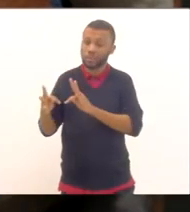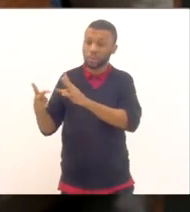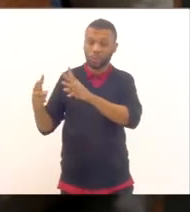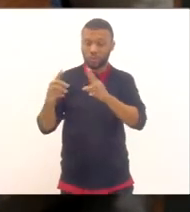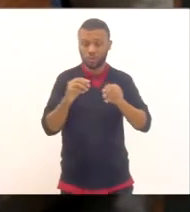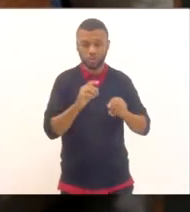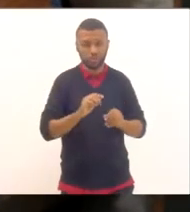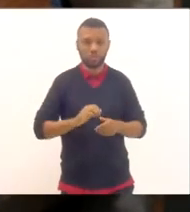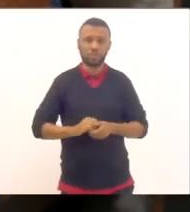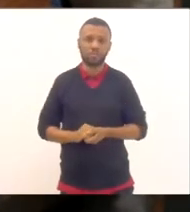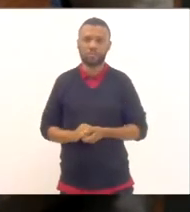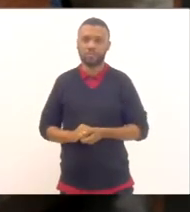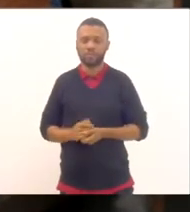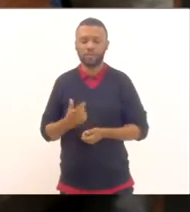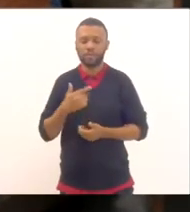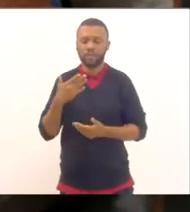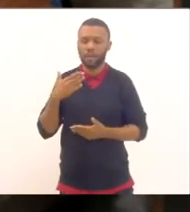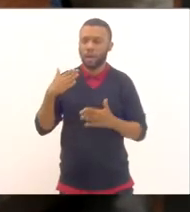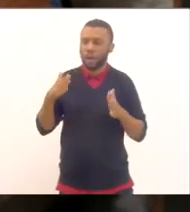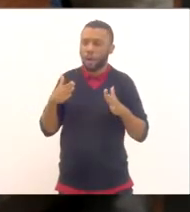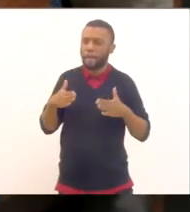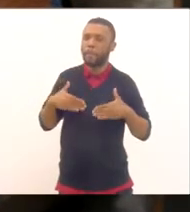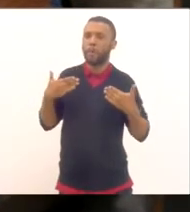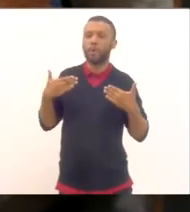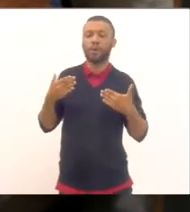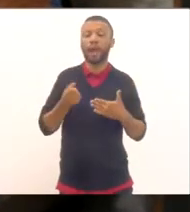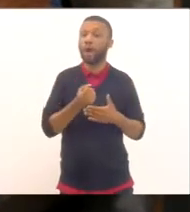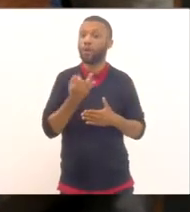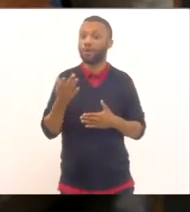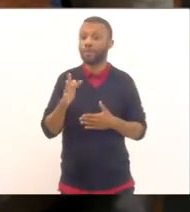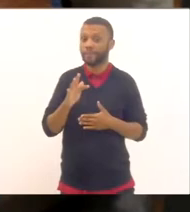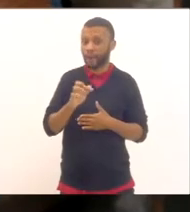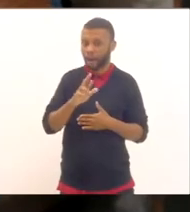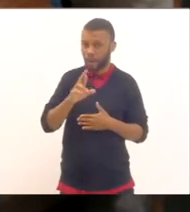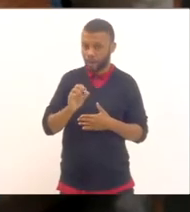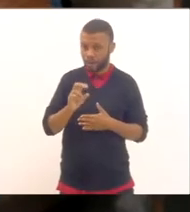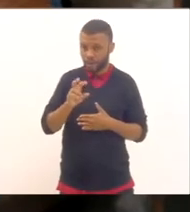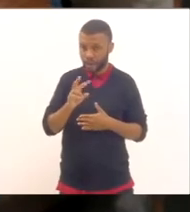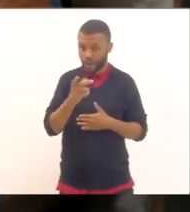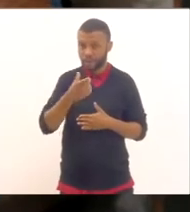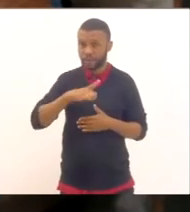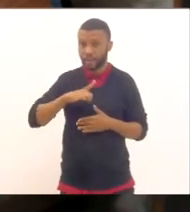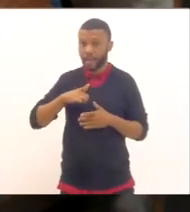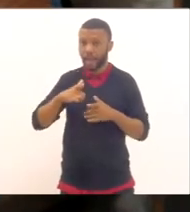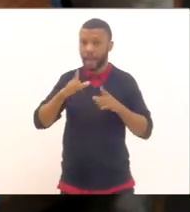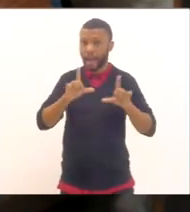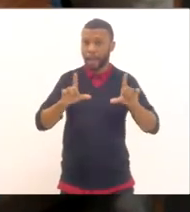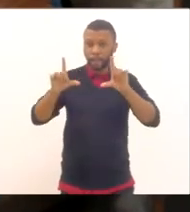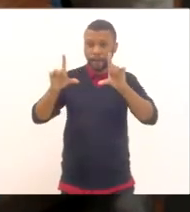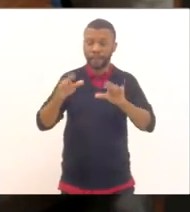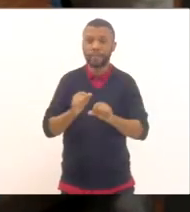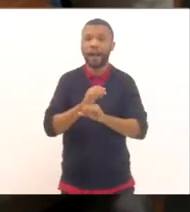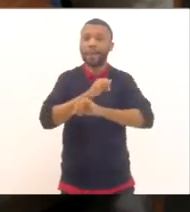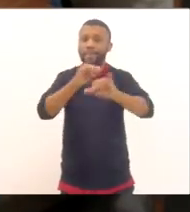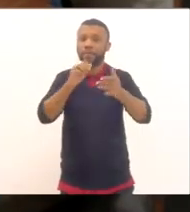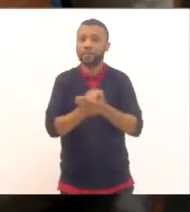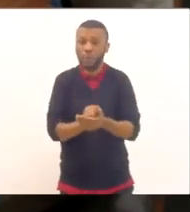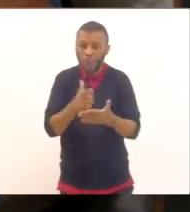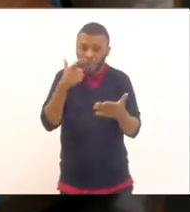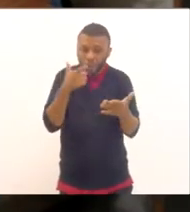eu tenho me surpreendido com em algum ferro velho já até a placa não compramos cobre